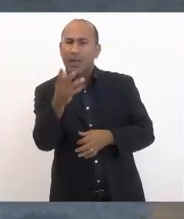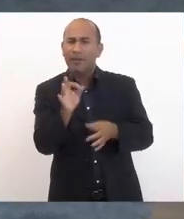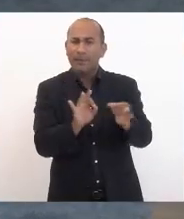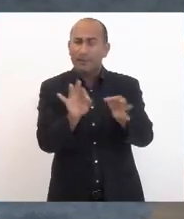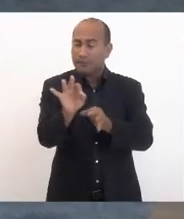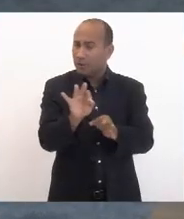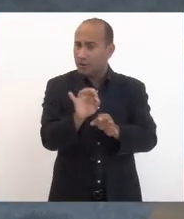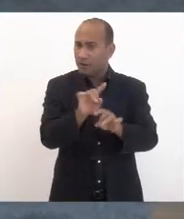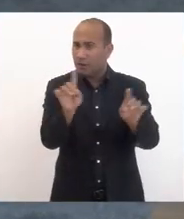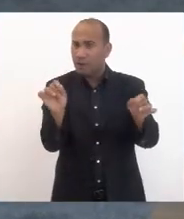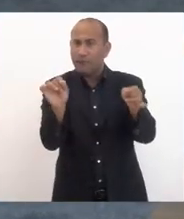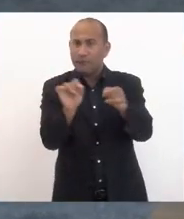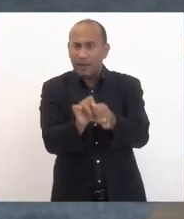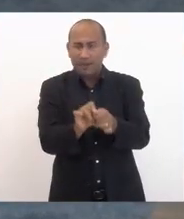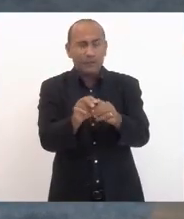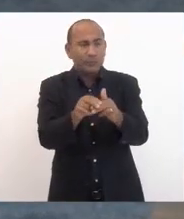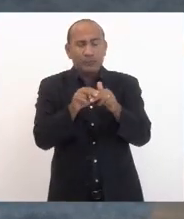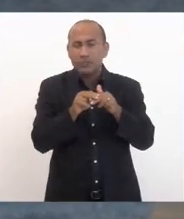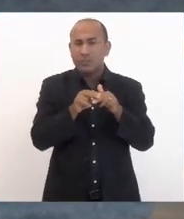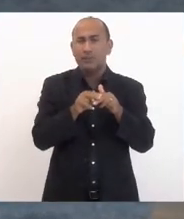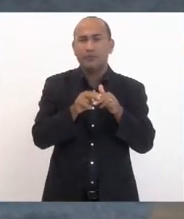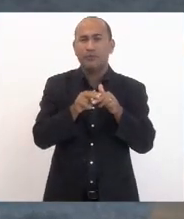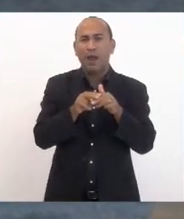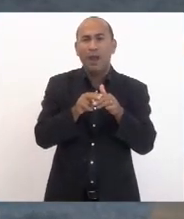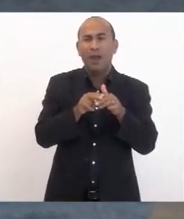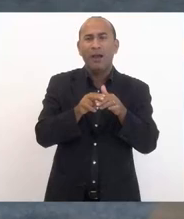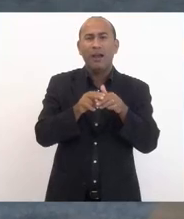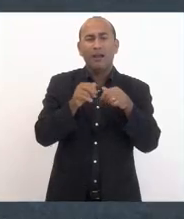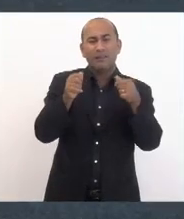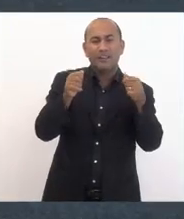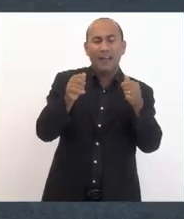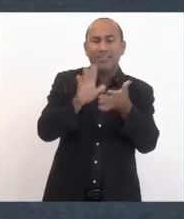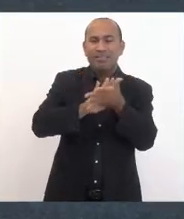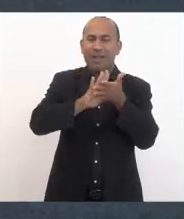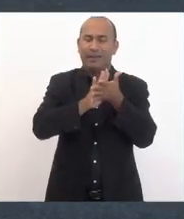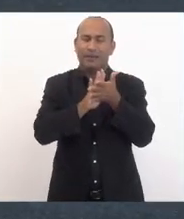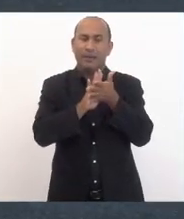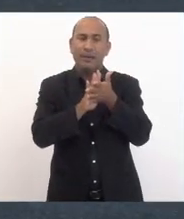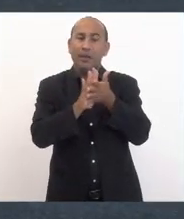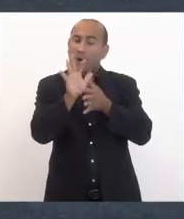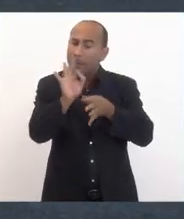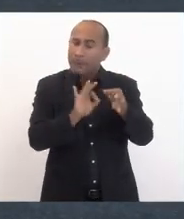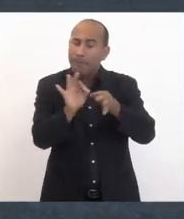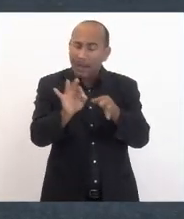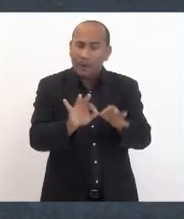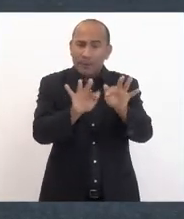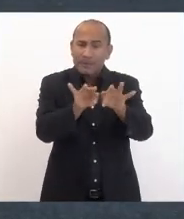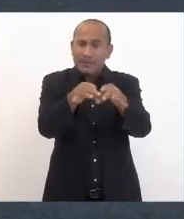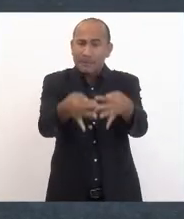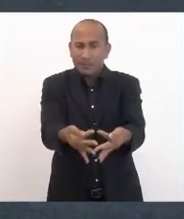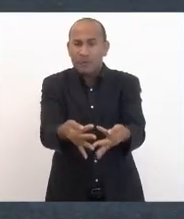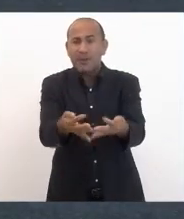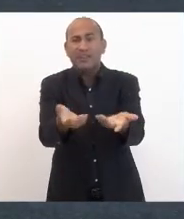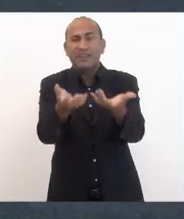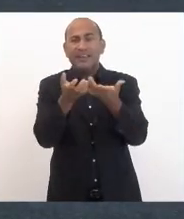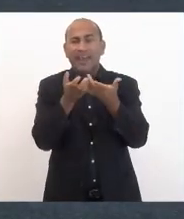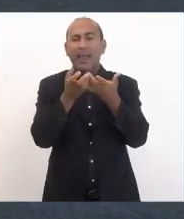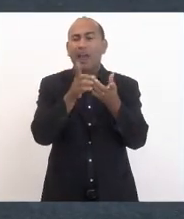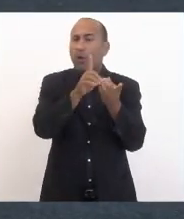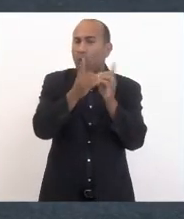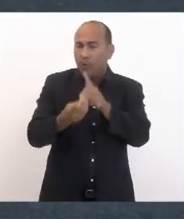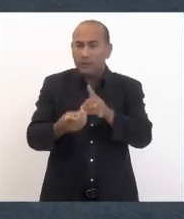Esse não é projeto que faça apologia de nada. Esse é um projeto que simplesmente quer coibir